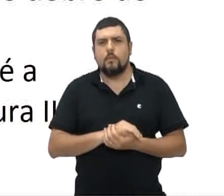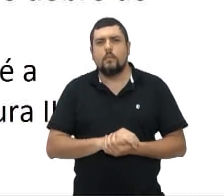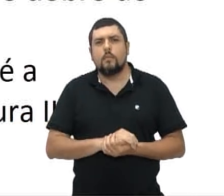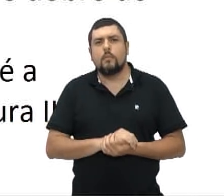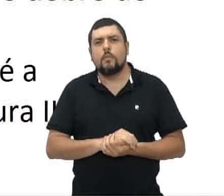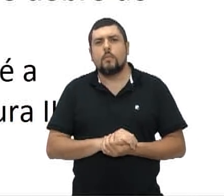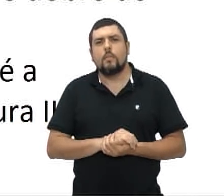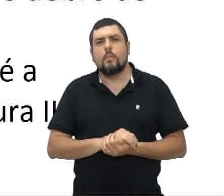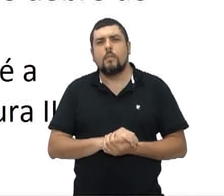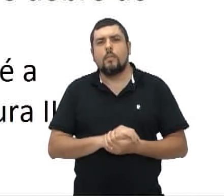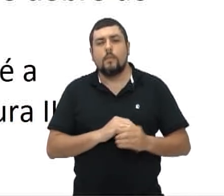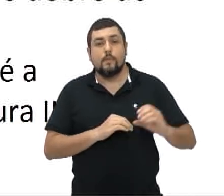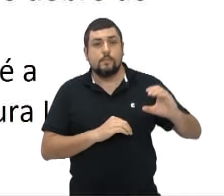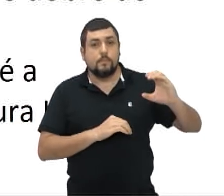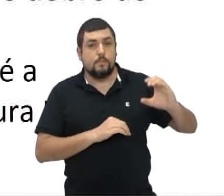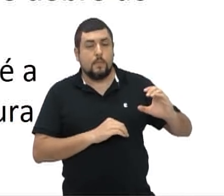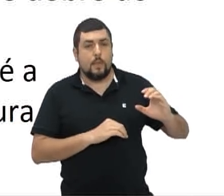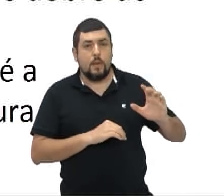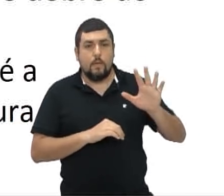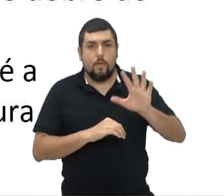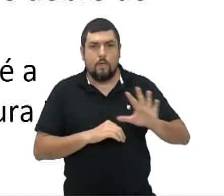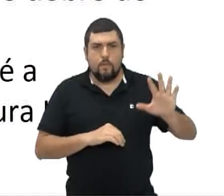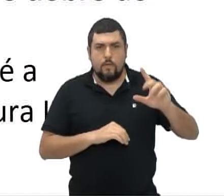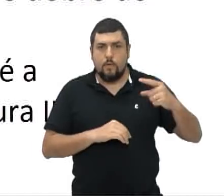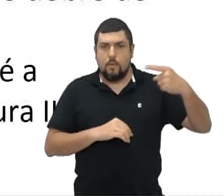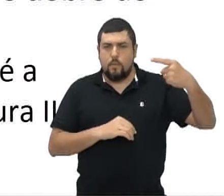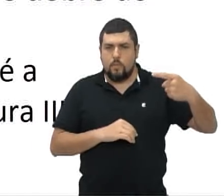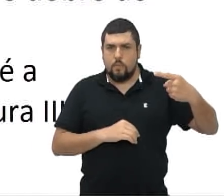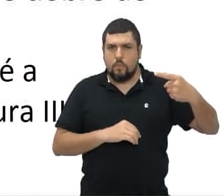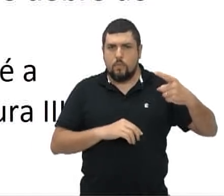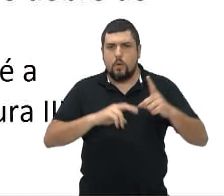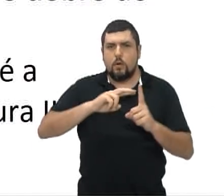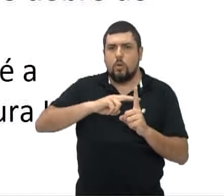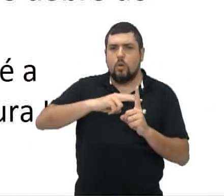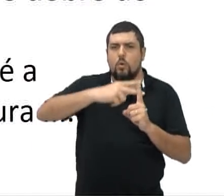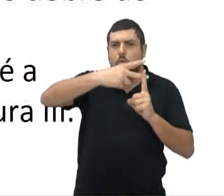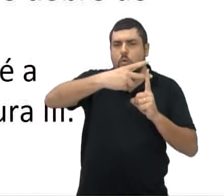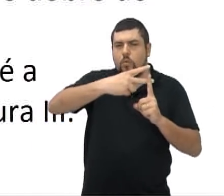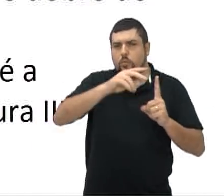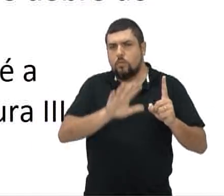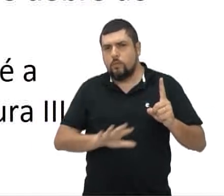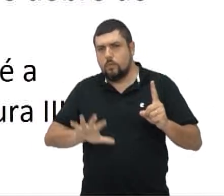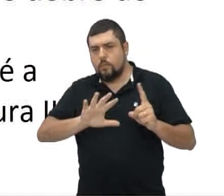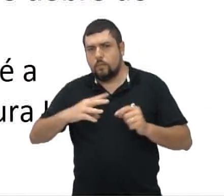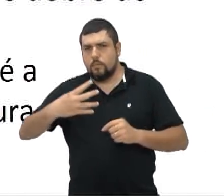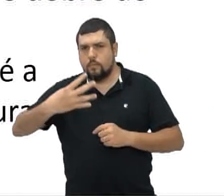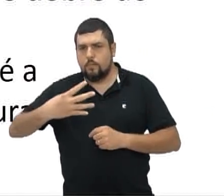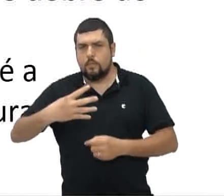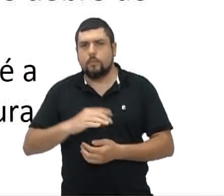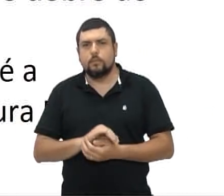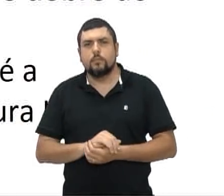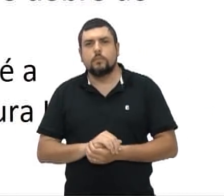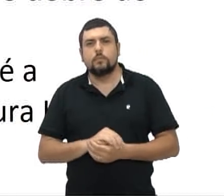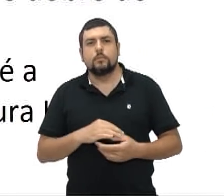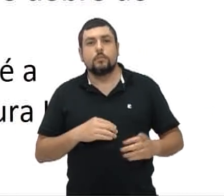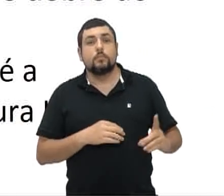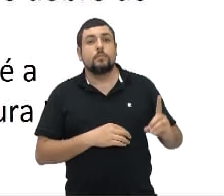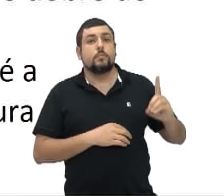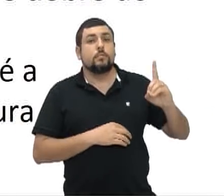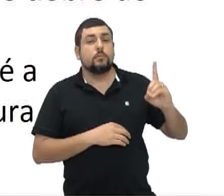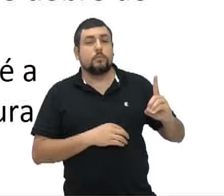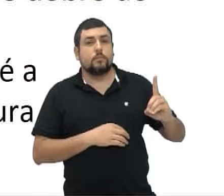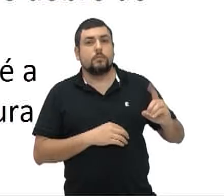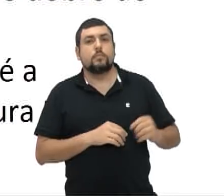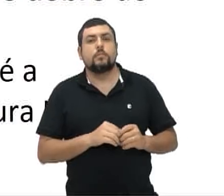o perímetro da figura 1 é o dobro do perímetro da figura 4. E a letra D, o perímetro